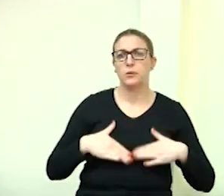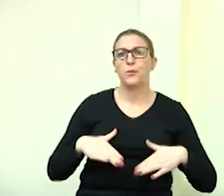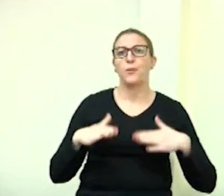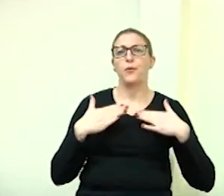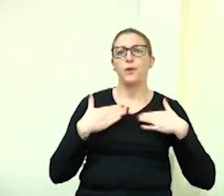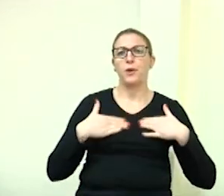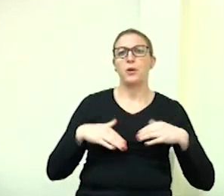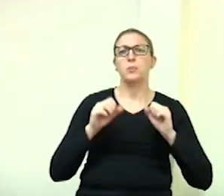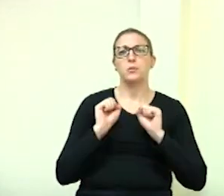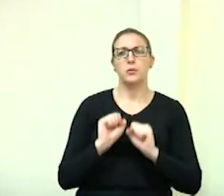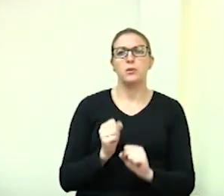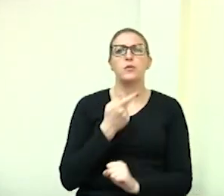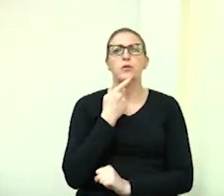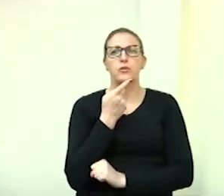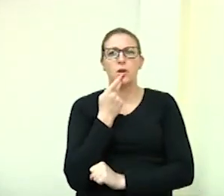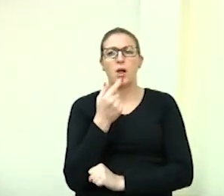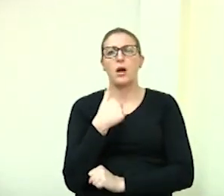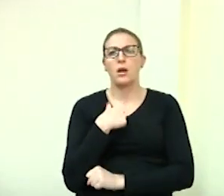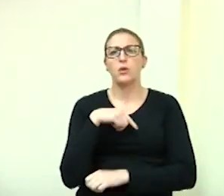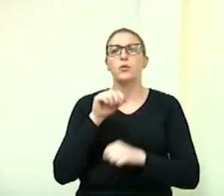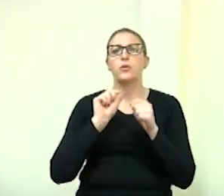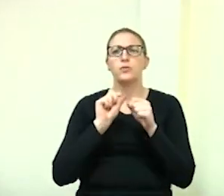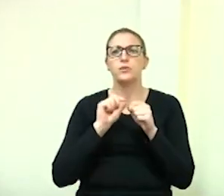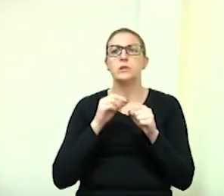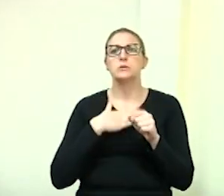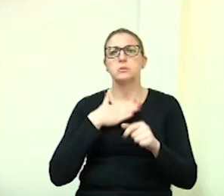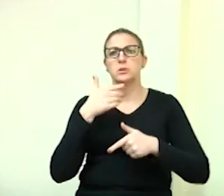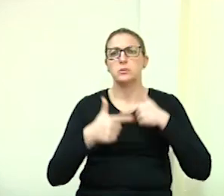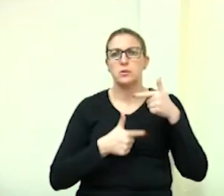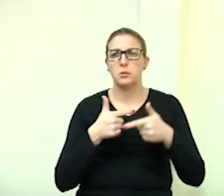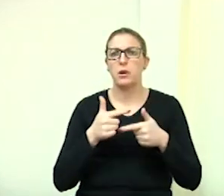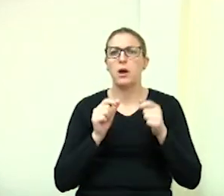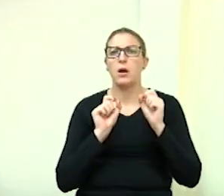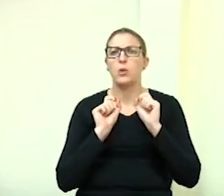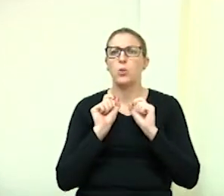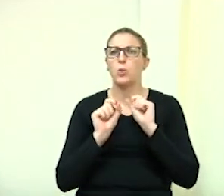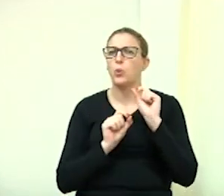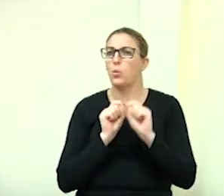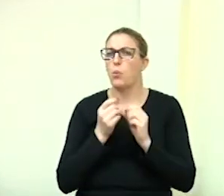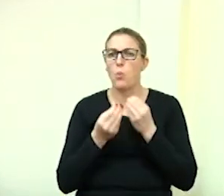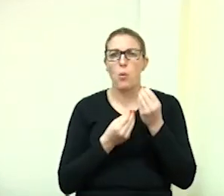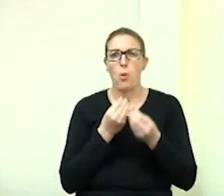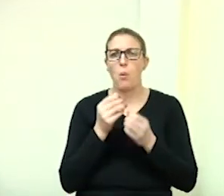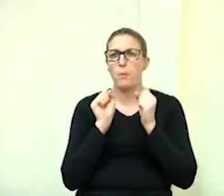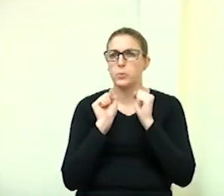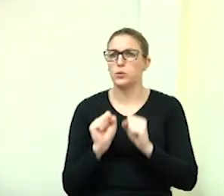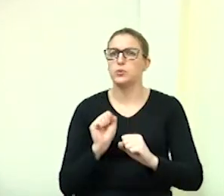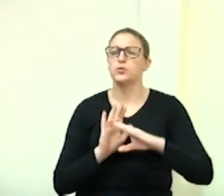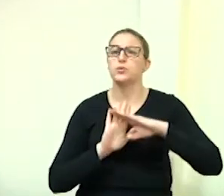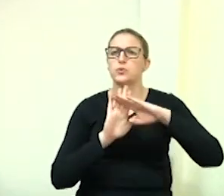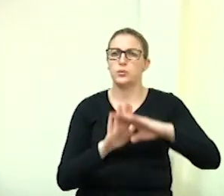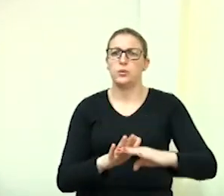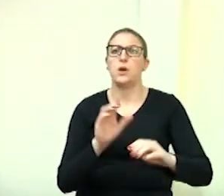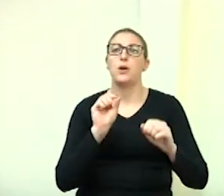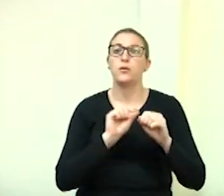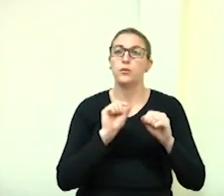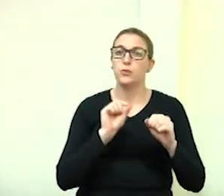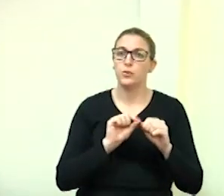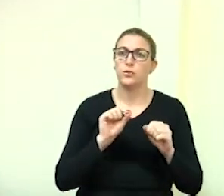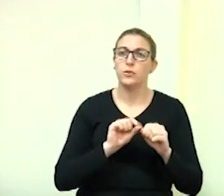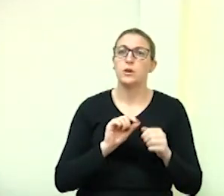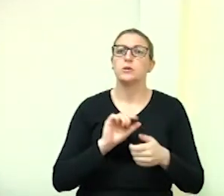fizemos a nossa parte o que a gente podia ajudar para que amenizar o sofrimento das pessoas